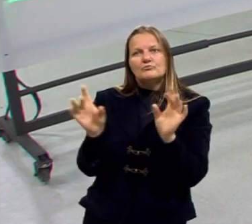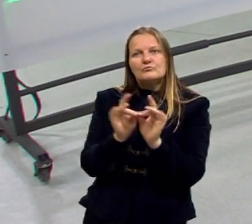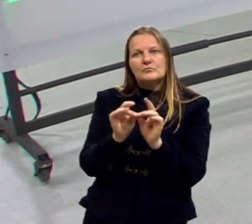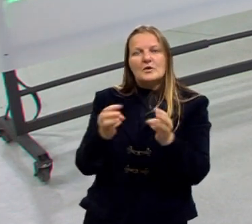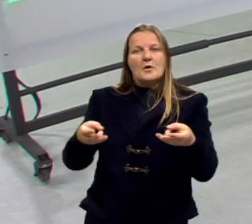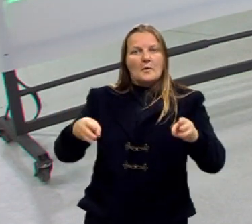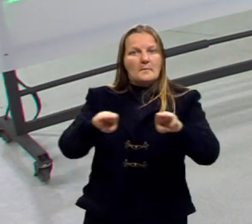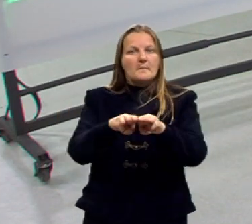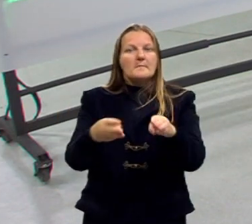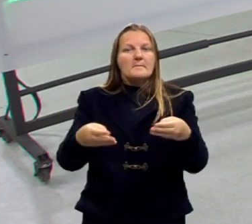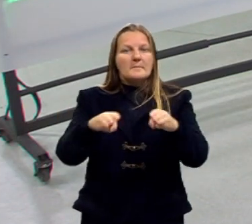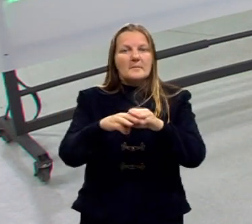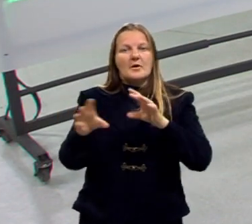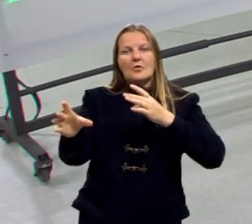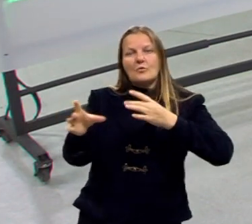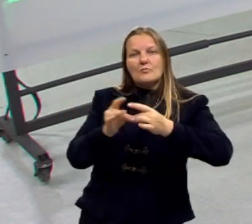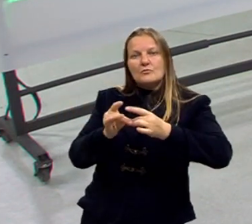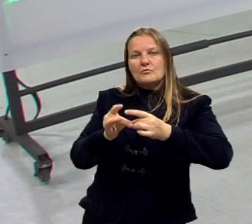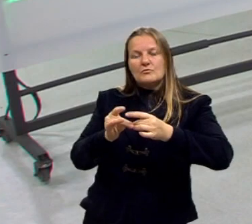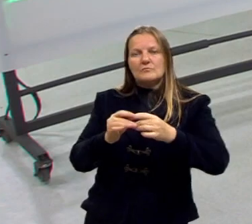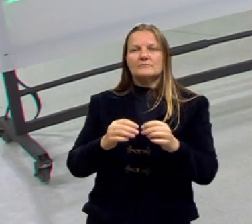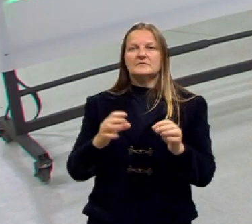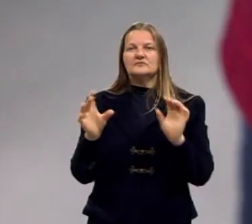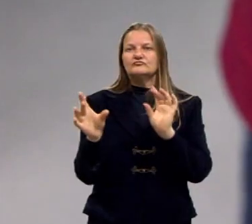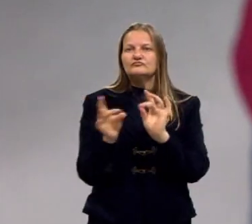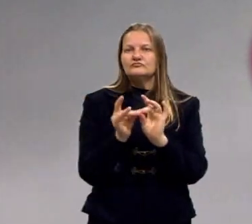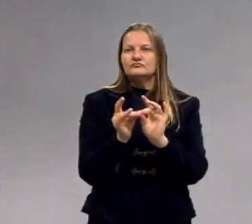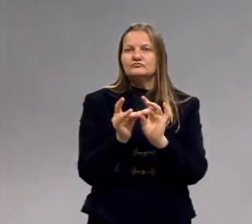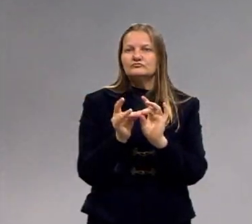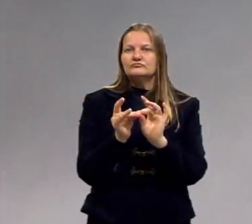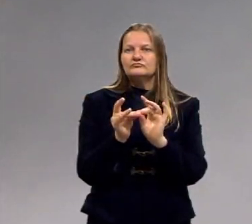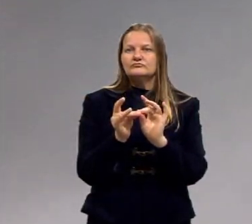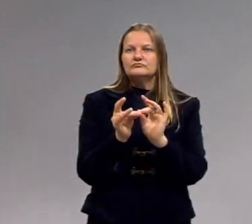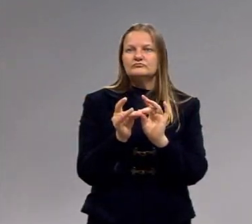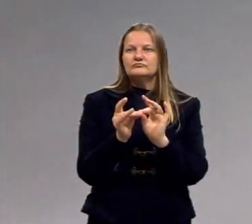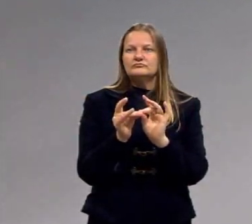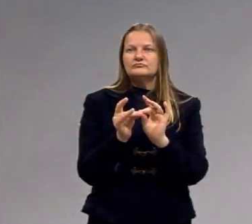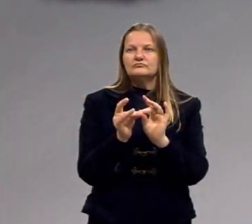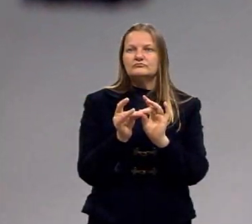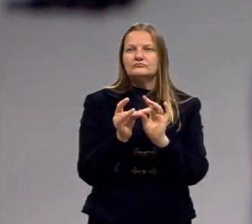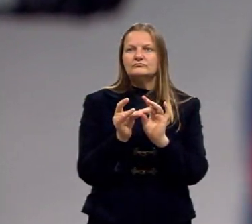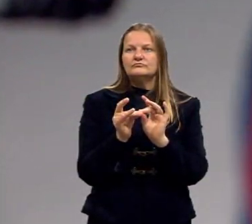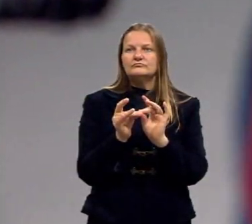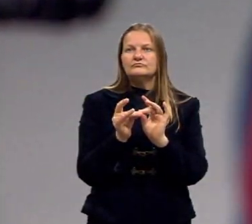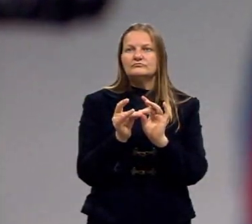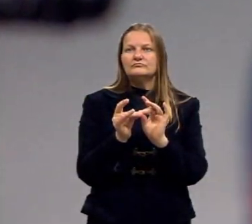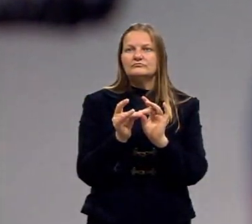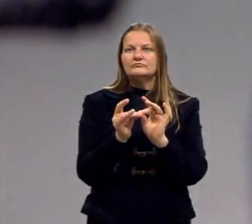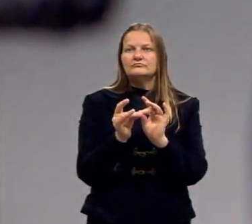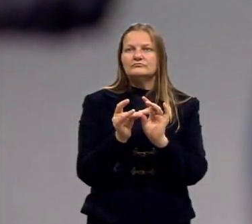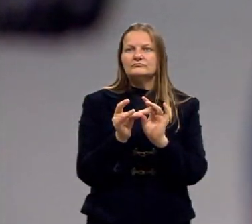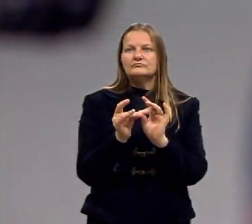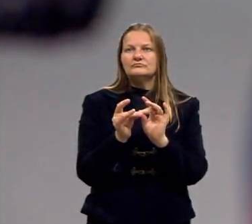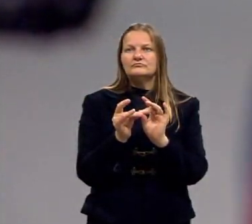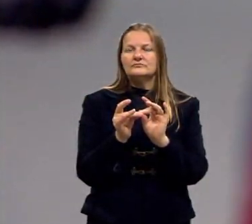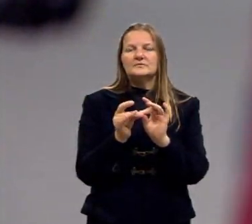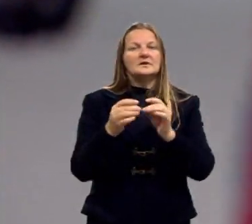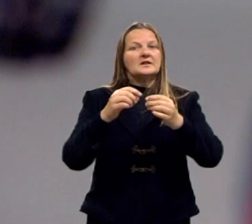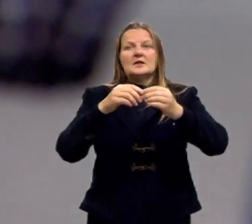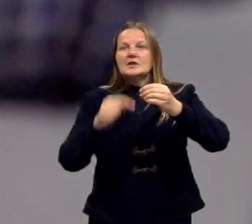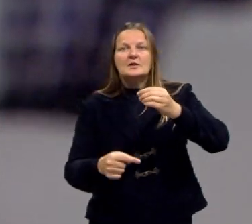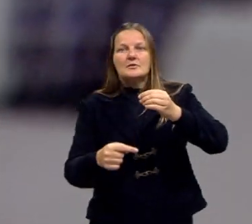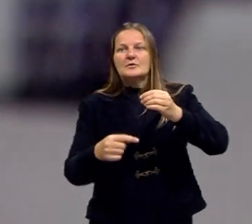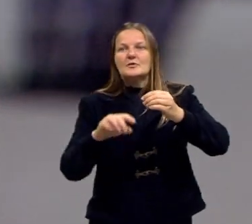imantada nela fica bem bonitinho ela segura aqui no ima né vai mostrar ele para você vou vir aqui não